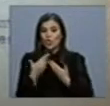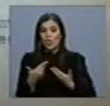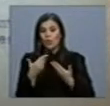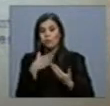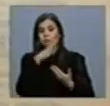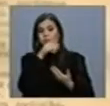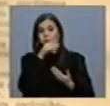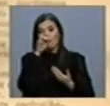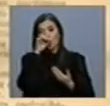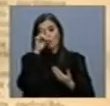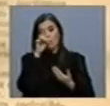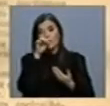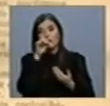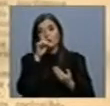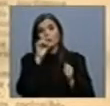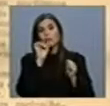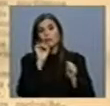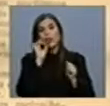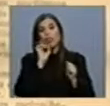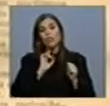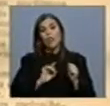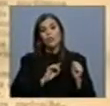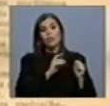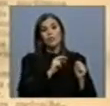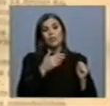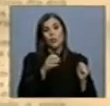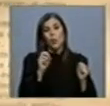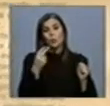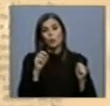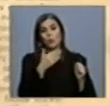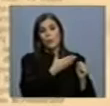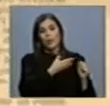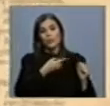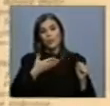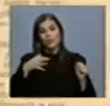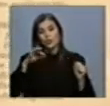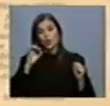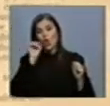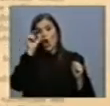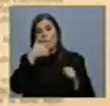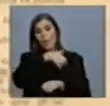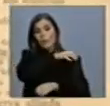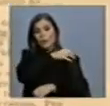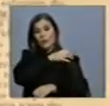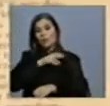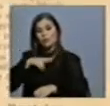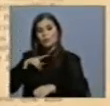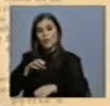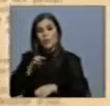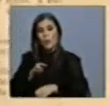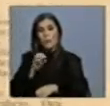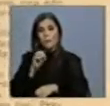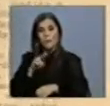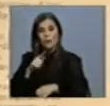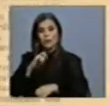autoridades alemãs competentes, em data de 31 de outubro de 1918, o capitão aviador português Monteiro Torres